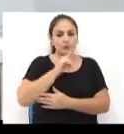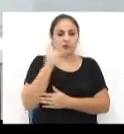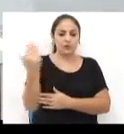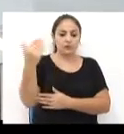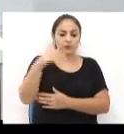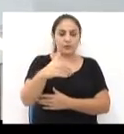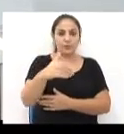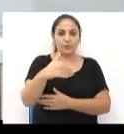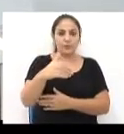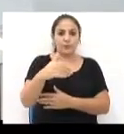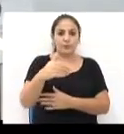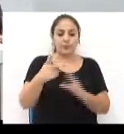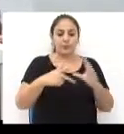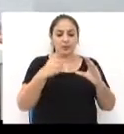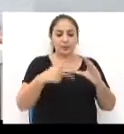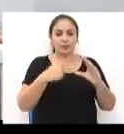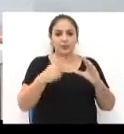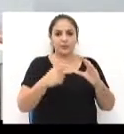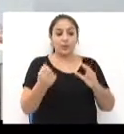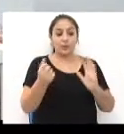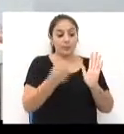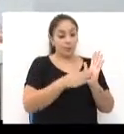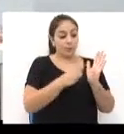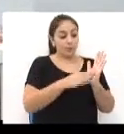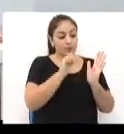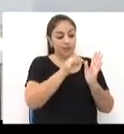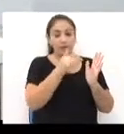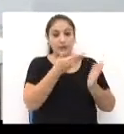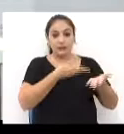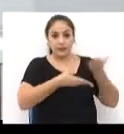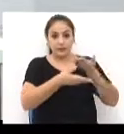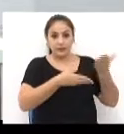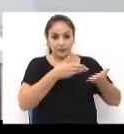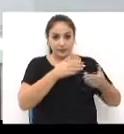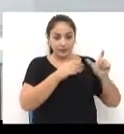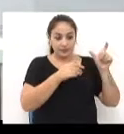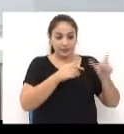virá para a Câmara, uma proposta que atenderá